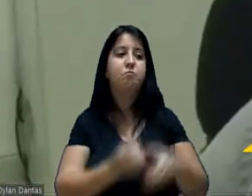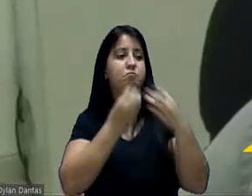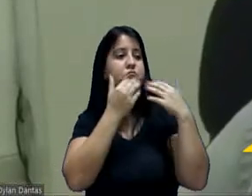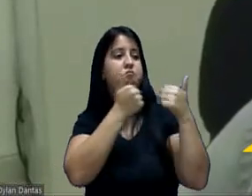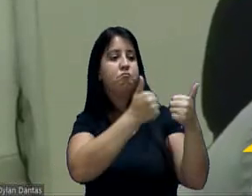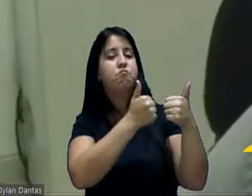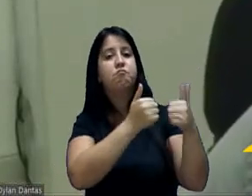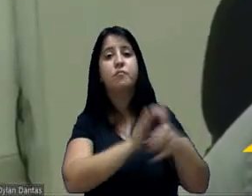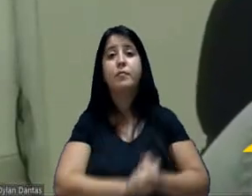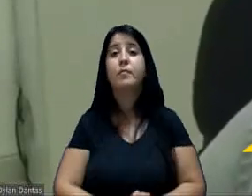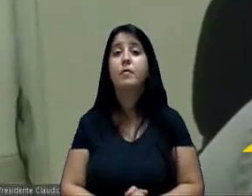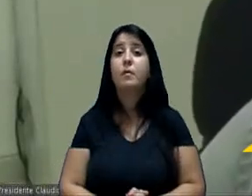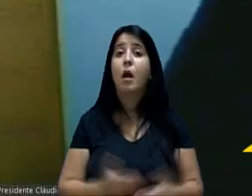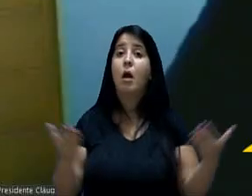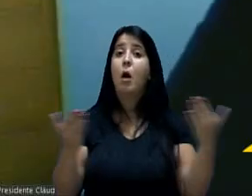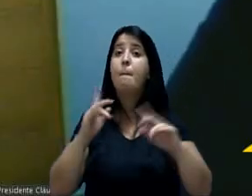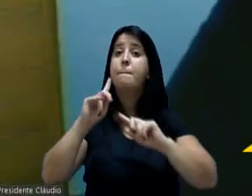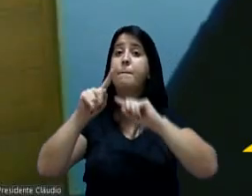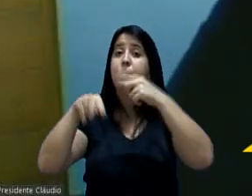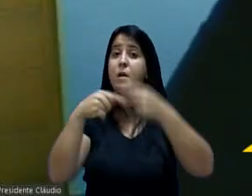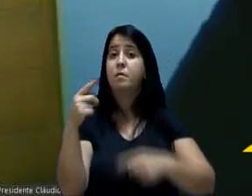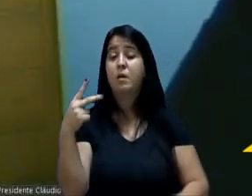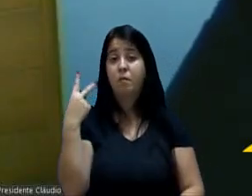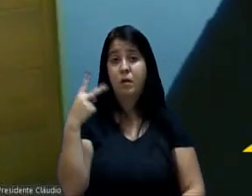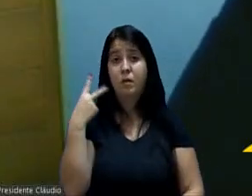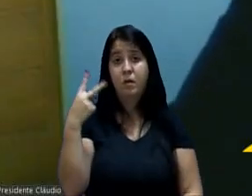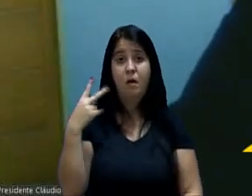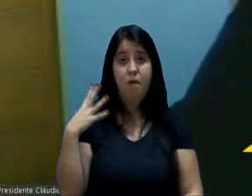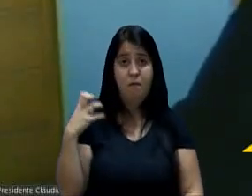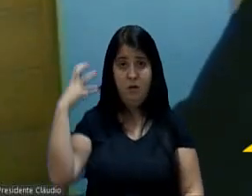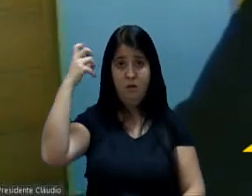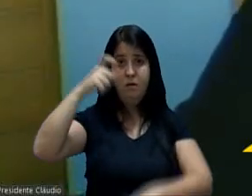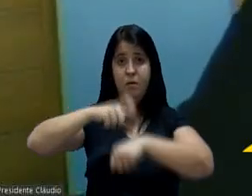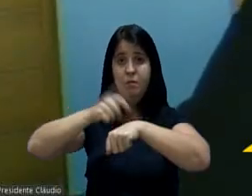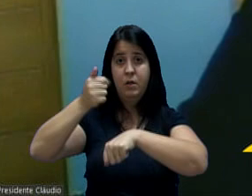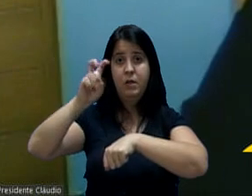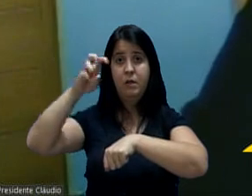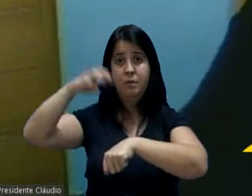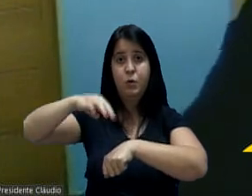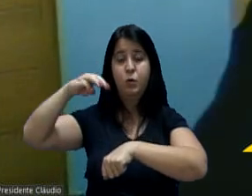perfeito. O próximo inscrito, vereadora Fernanda, tem por 15 minutos.